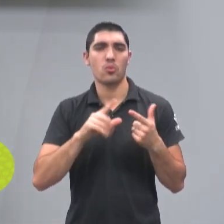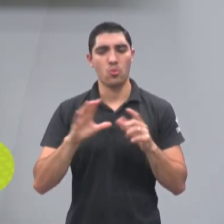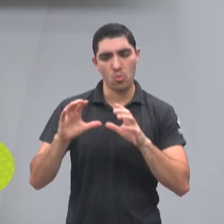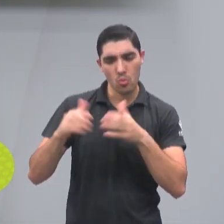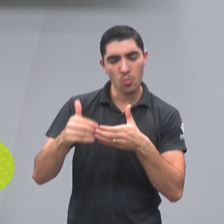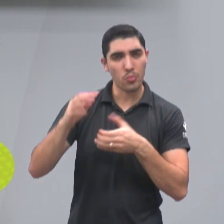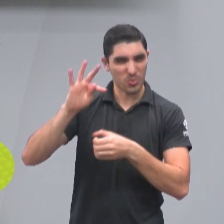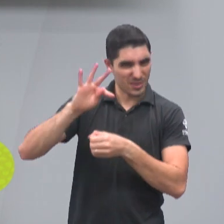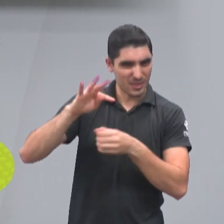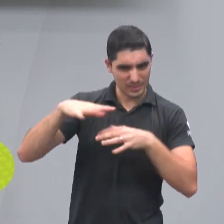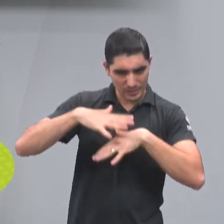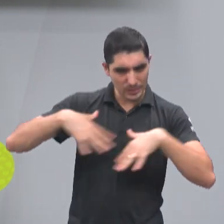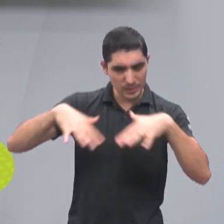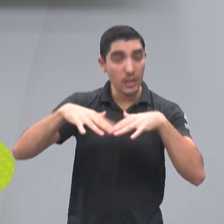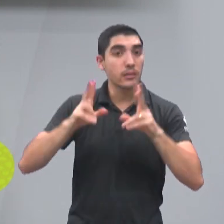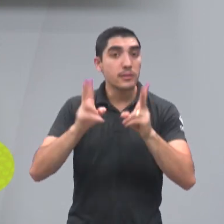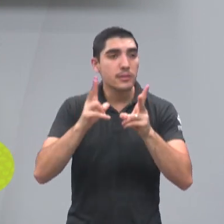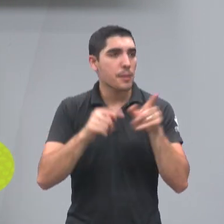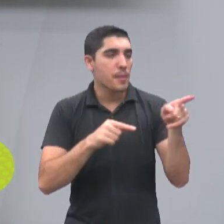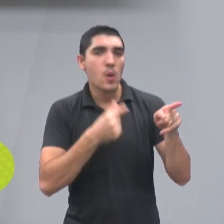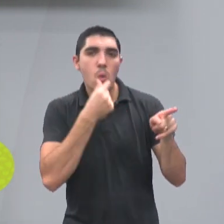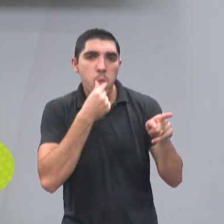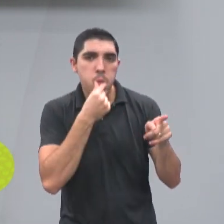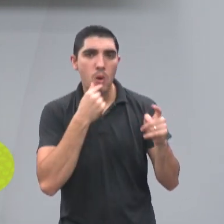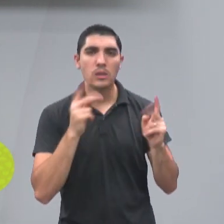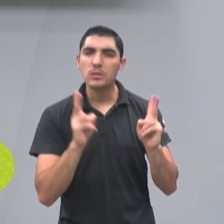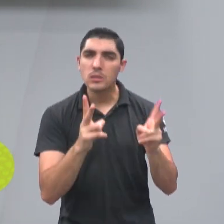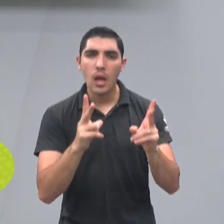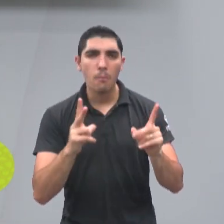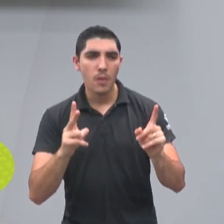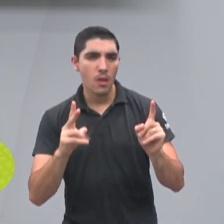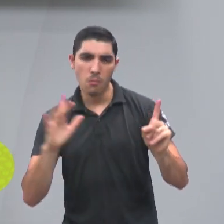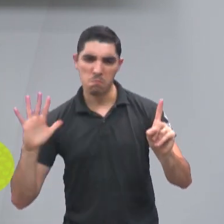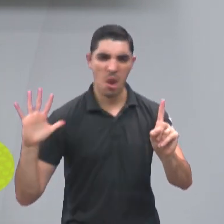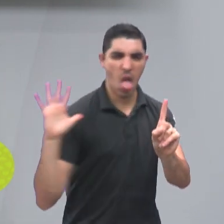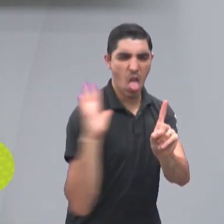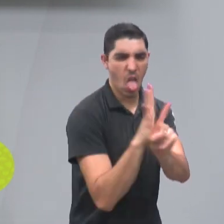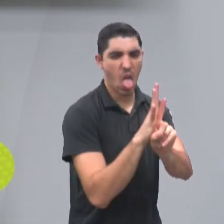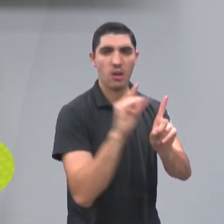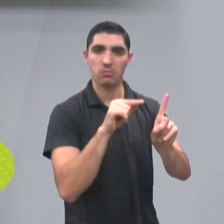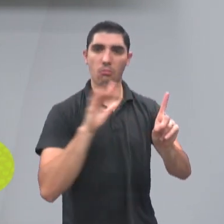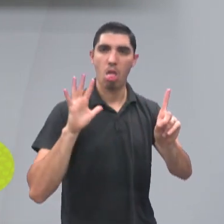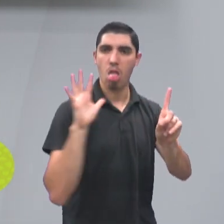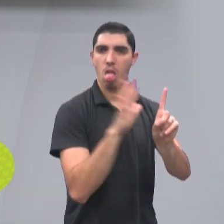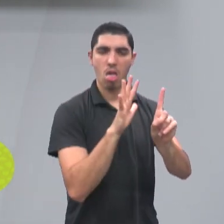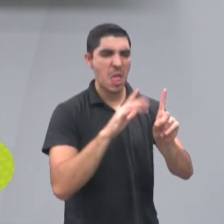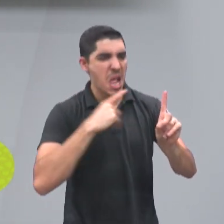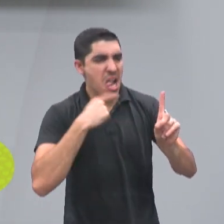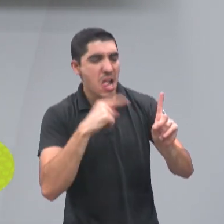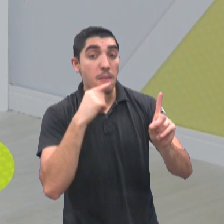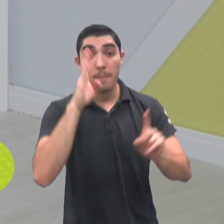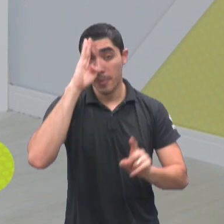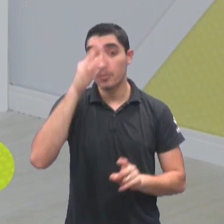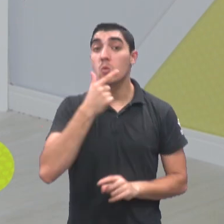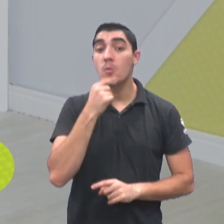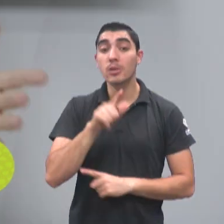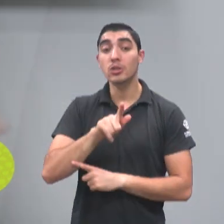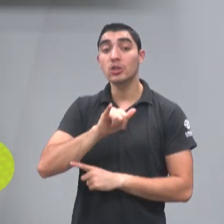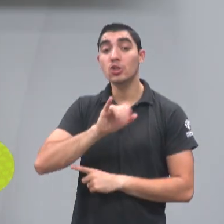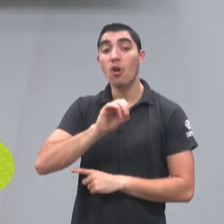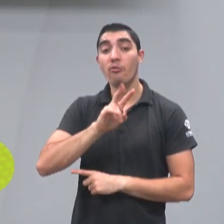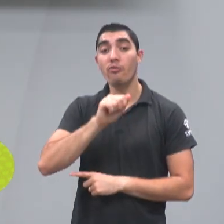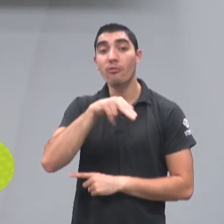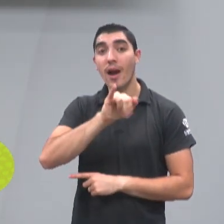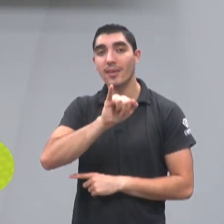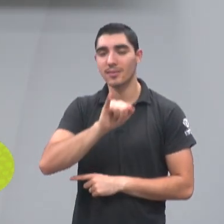muito embate com a arbitragem, né? Sempre tem uma reclamação a fazer quanto à arbitragem, principalmente o Giovani. Mas o Giovani tomou amarelo ontem. Então,